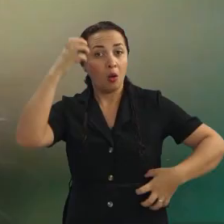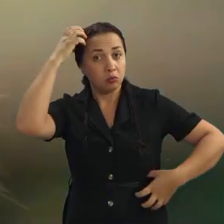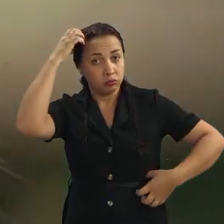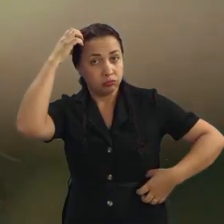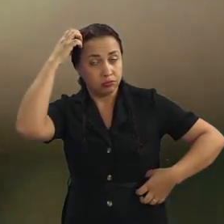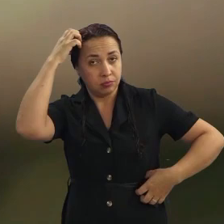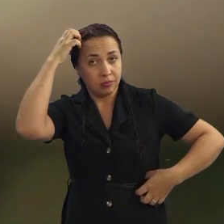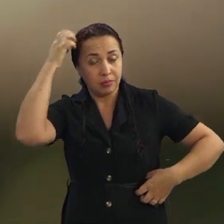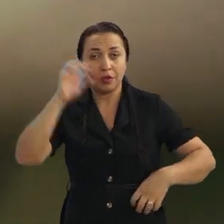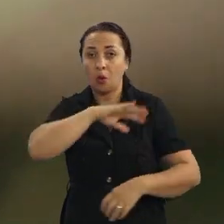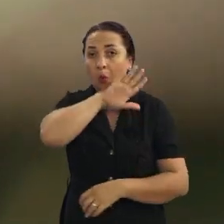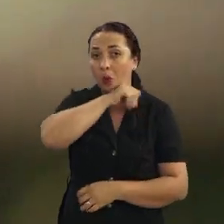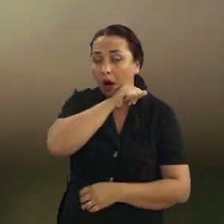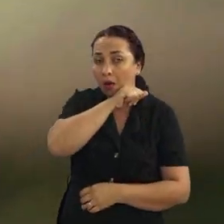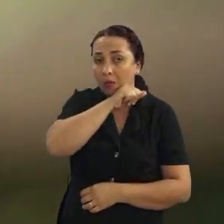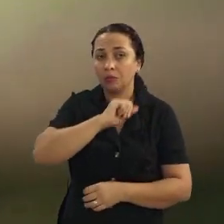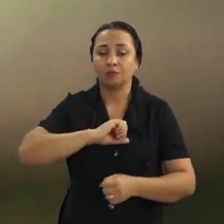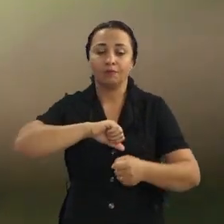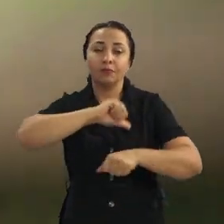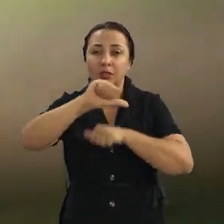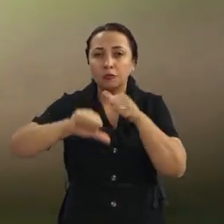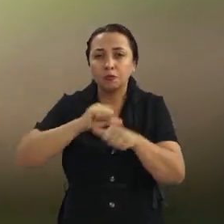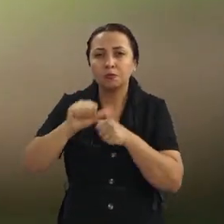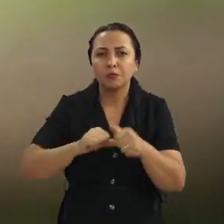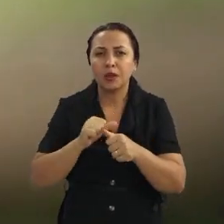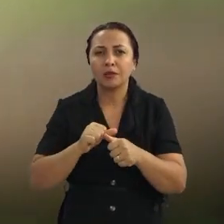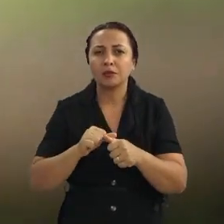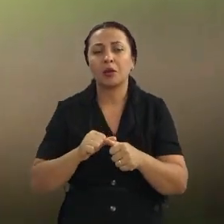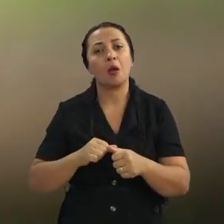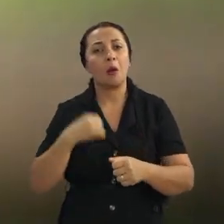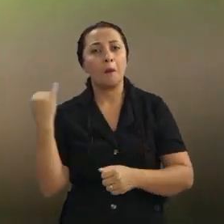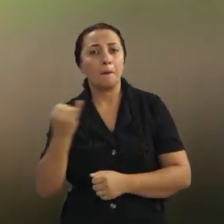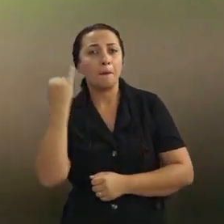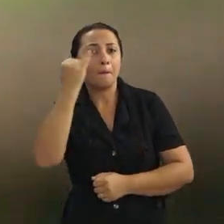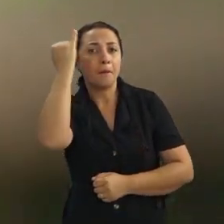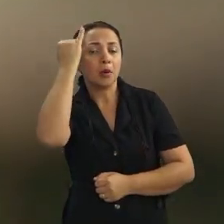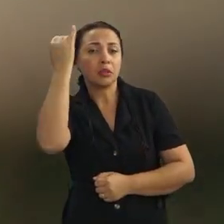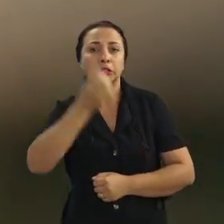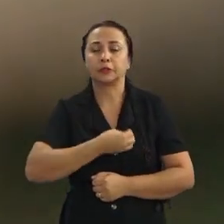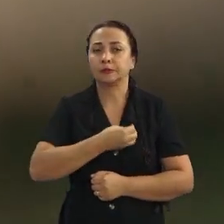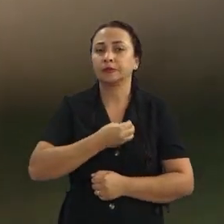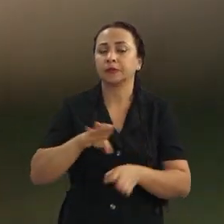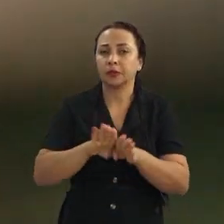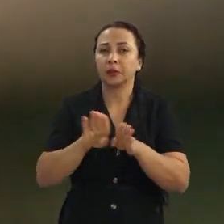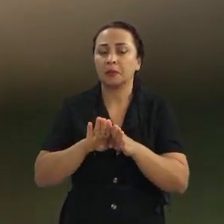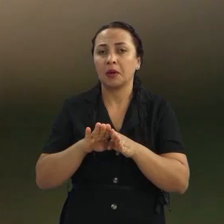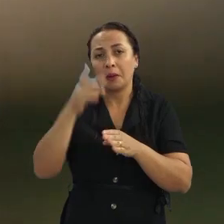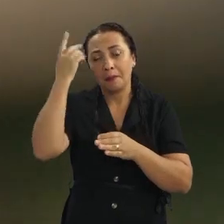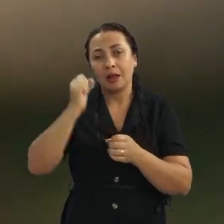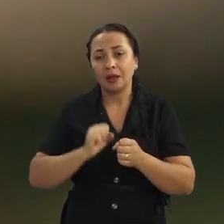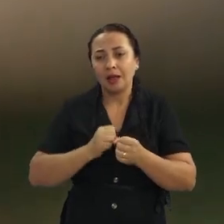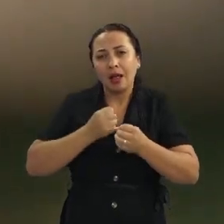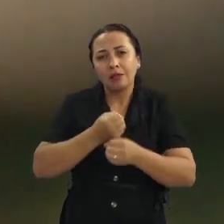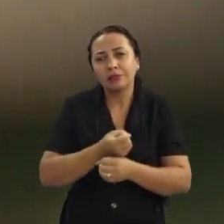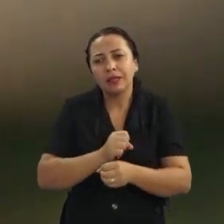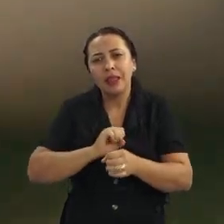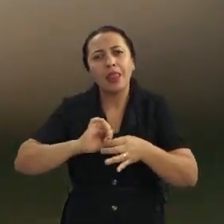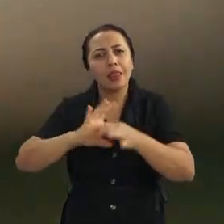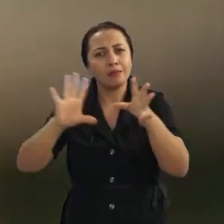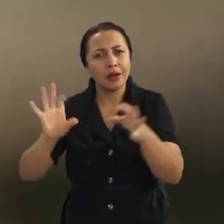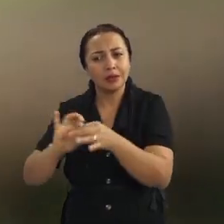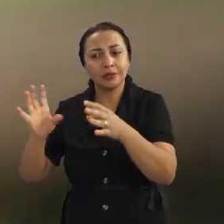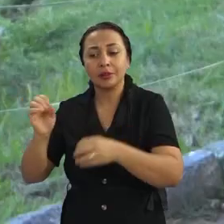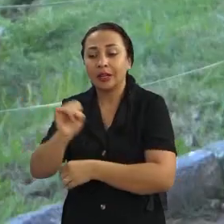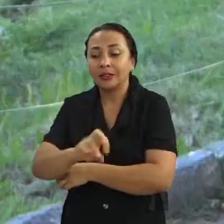os primatas desempenham um papel nos ecossistemas florestais muito importante principalmente através da dispersão